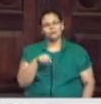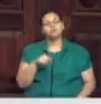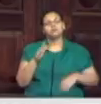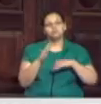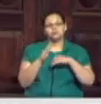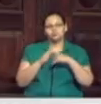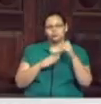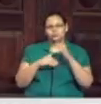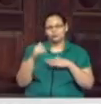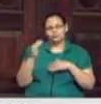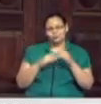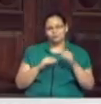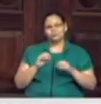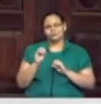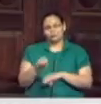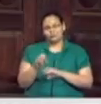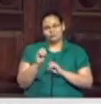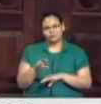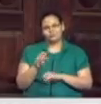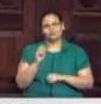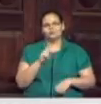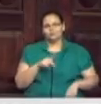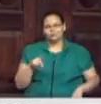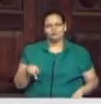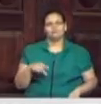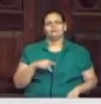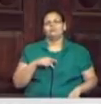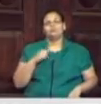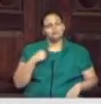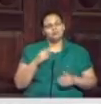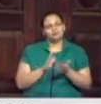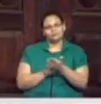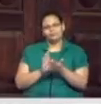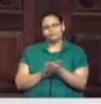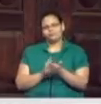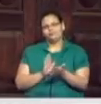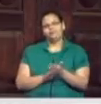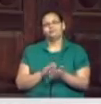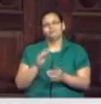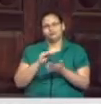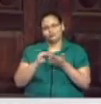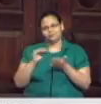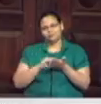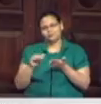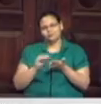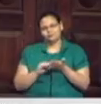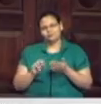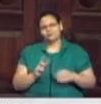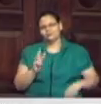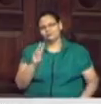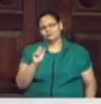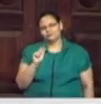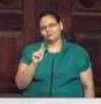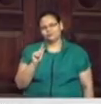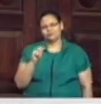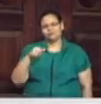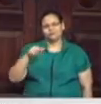educação, e nesse sentido a gente aqui quer registrar e parabenizar a atuação do secretário Wagner Victor. Obrigado.